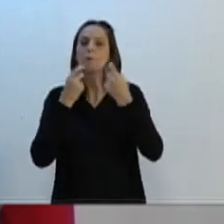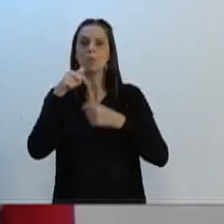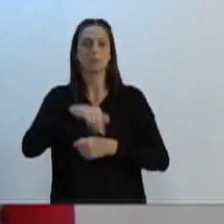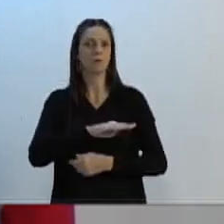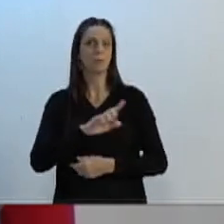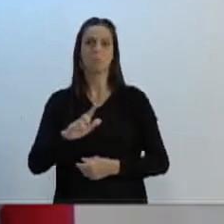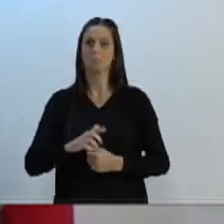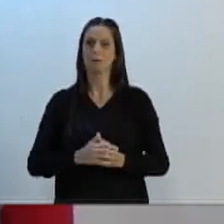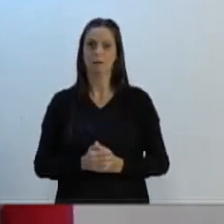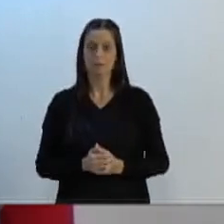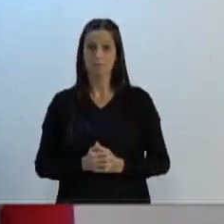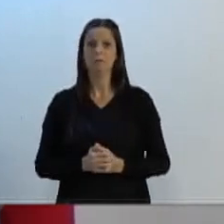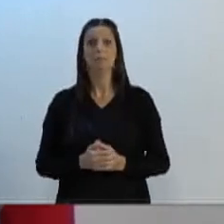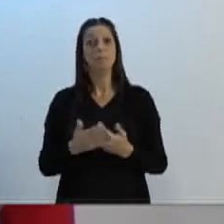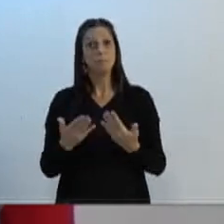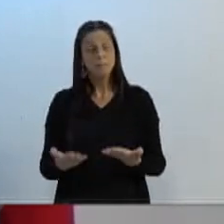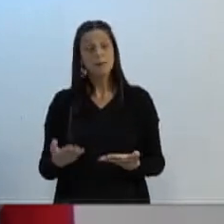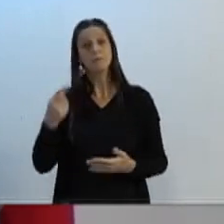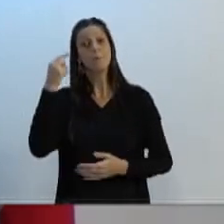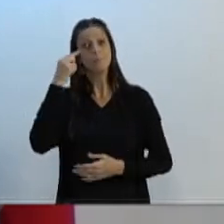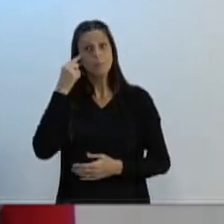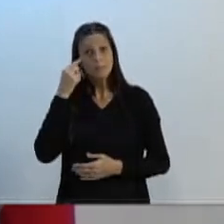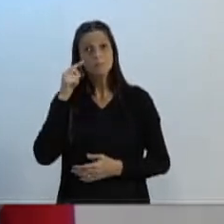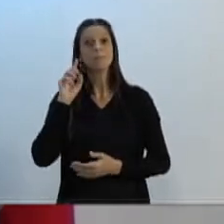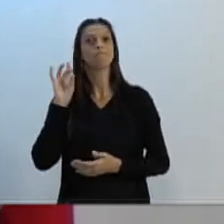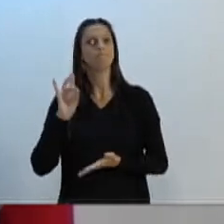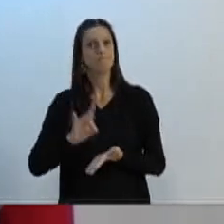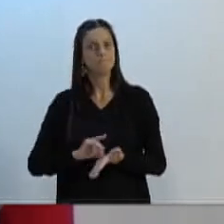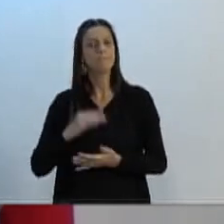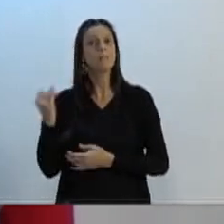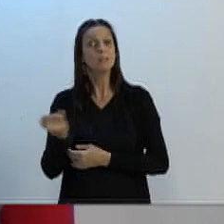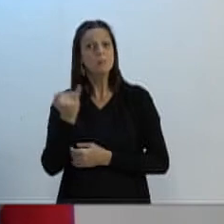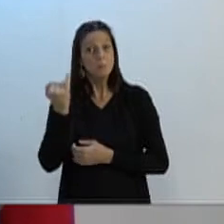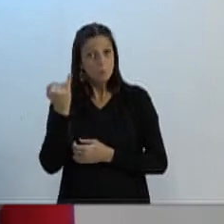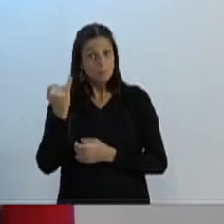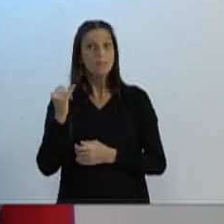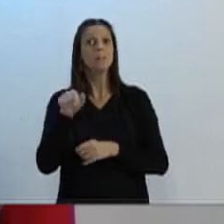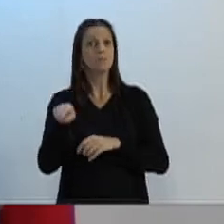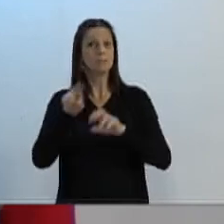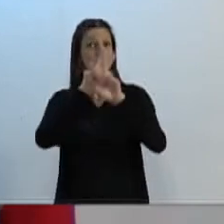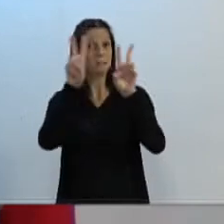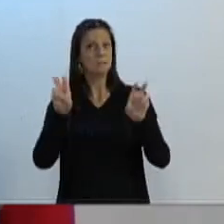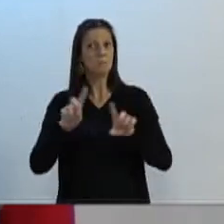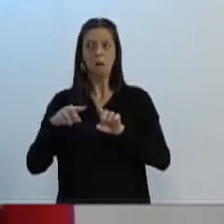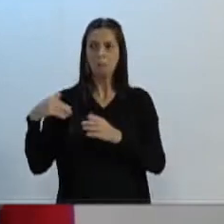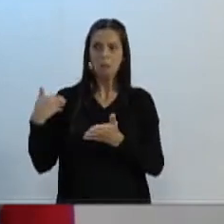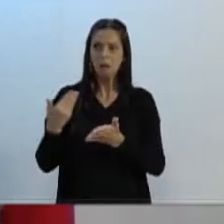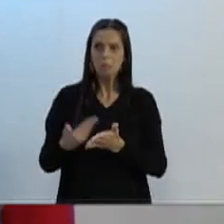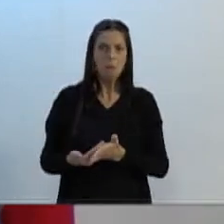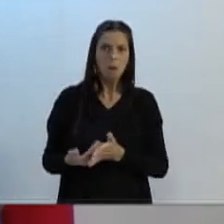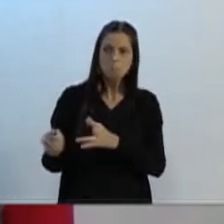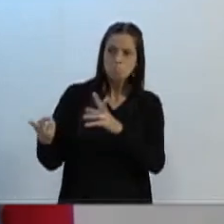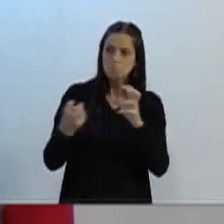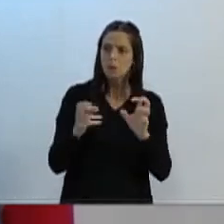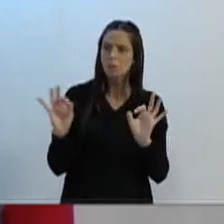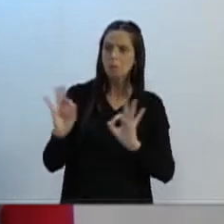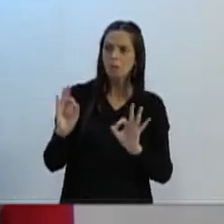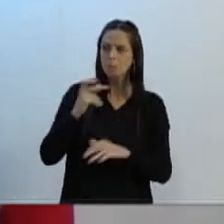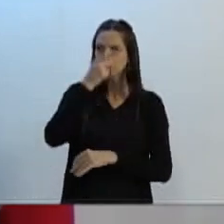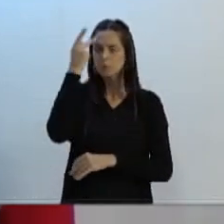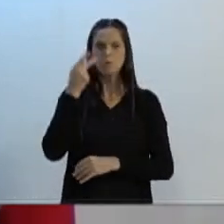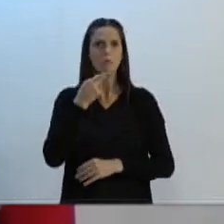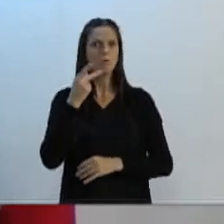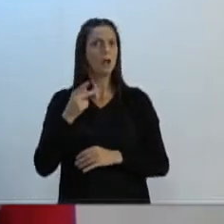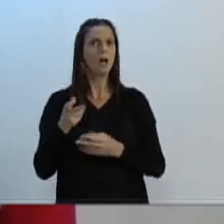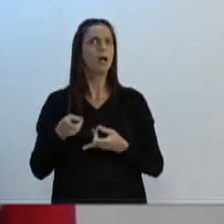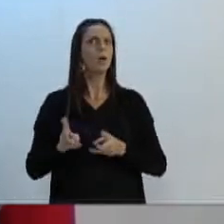um assunto importante para os nossos representantes aqui da cidade levarem ao conhecimento? Não vi ninguém falar sobre isso. Não vi ninguém falar sobre isso. E aí